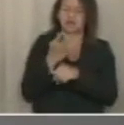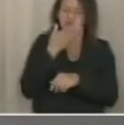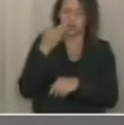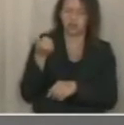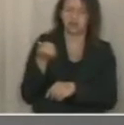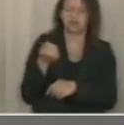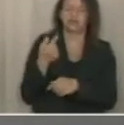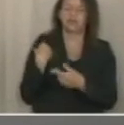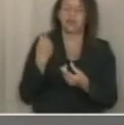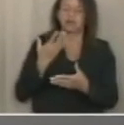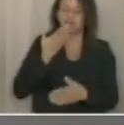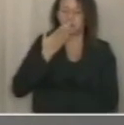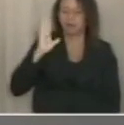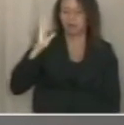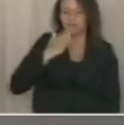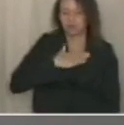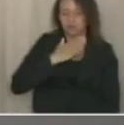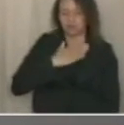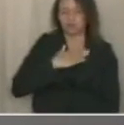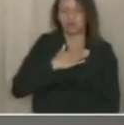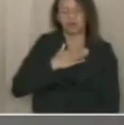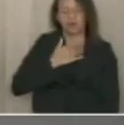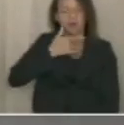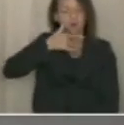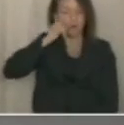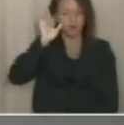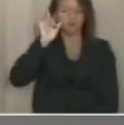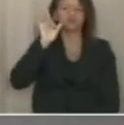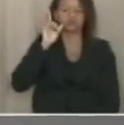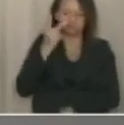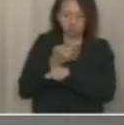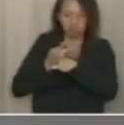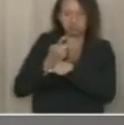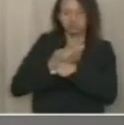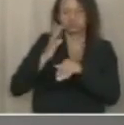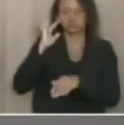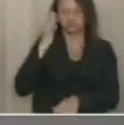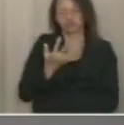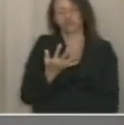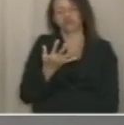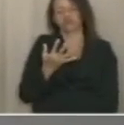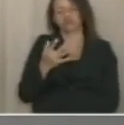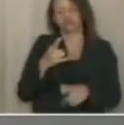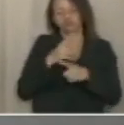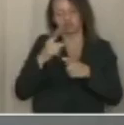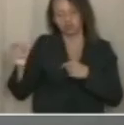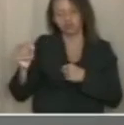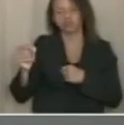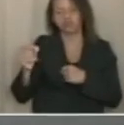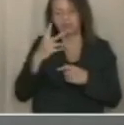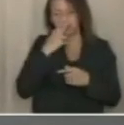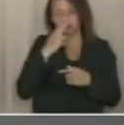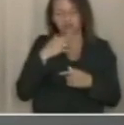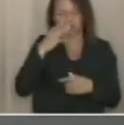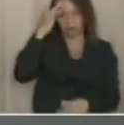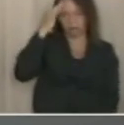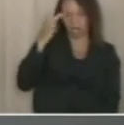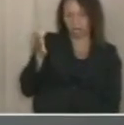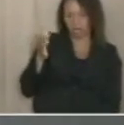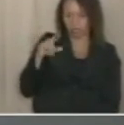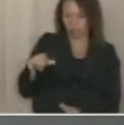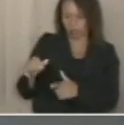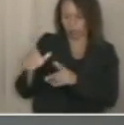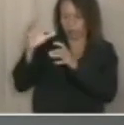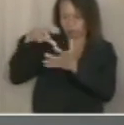melhorias Esse é um compromisso meu assumido ontem que vamos em busca da solução para sair desse jogo do empurra